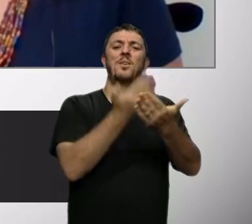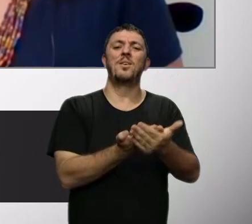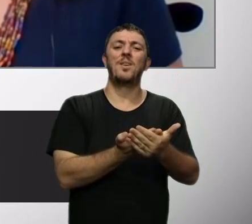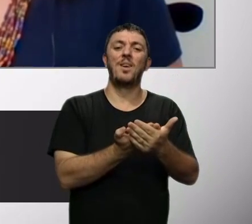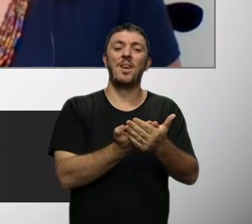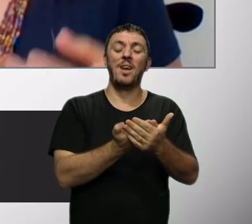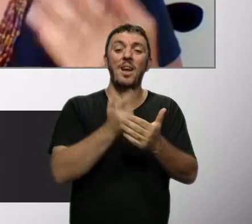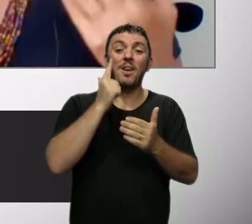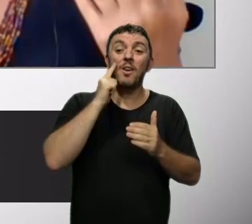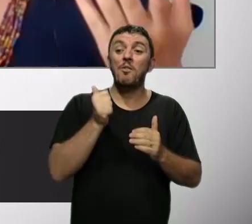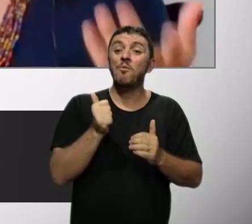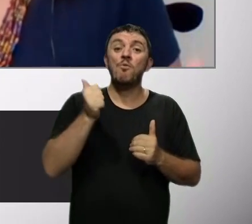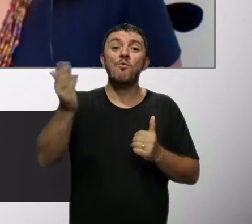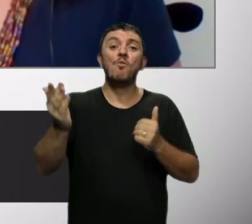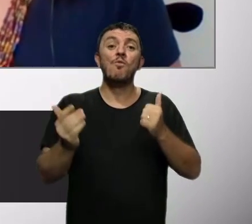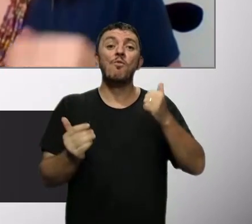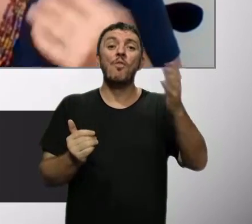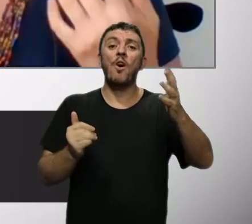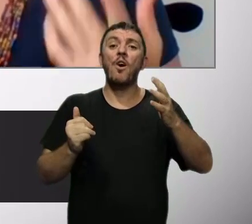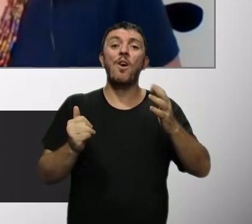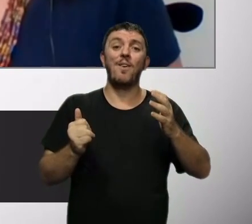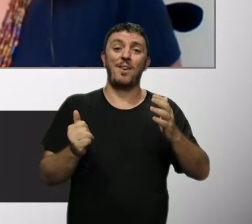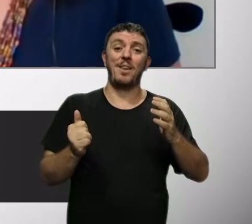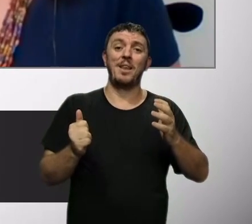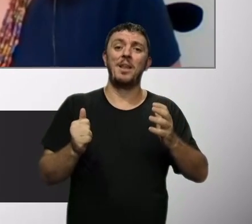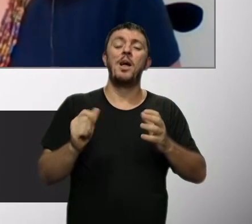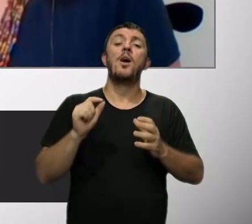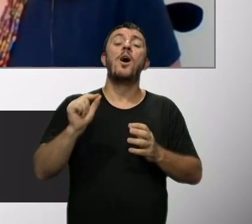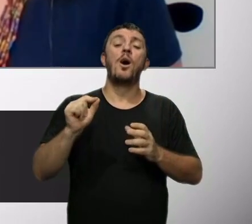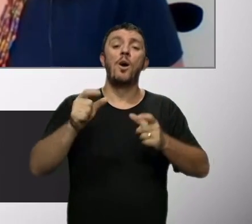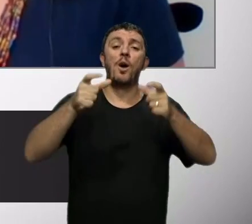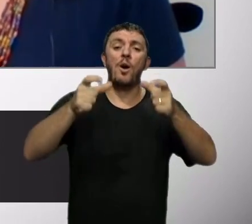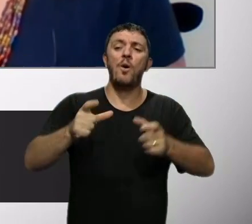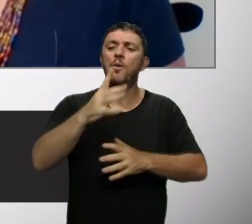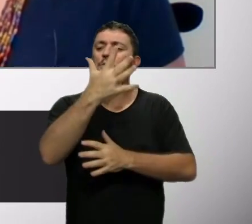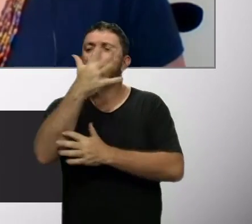as áreas externas, ocupando parques, ocupando praças.